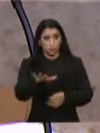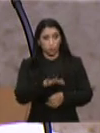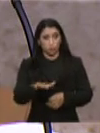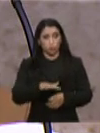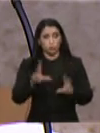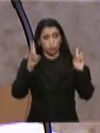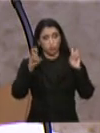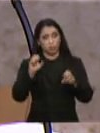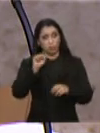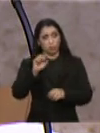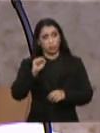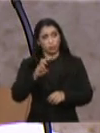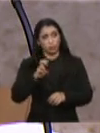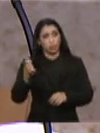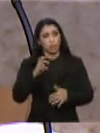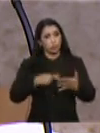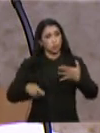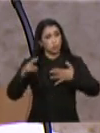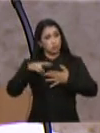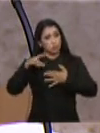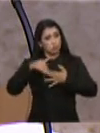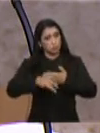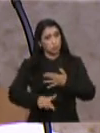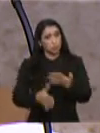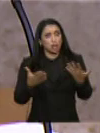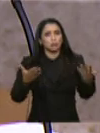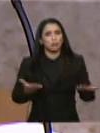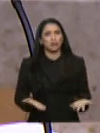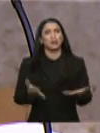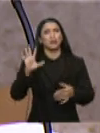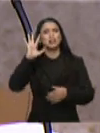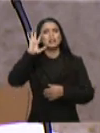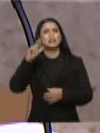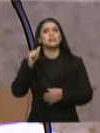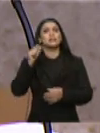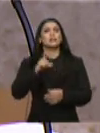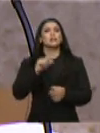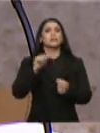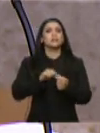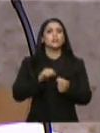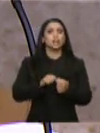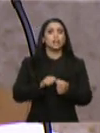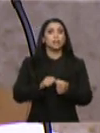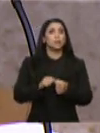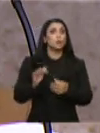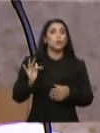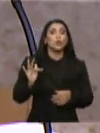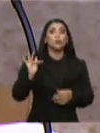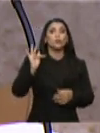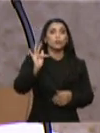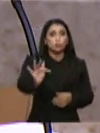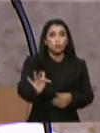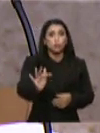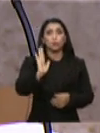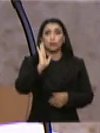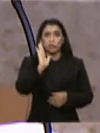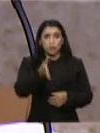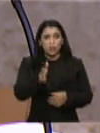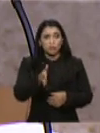repercussão geral, a saber como tais decisões fazem cessar os efeitos futuros da coisa julgada em